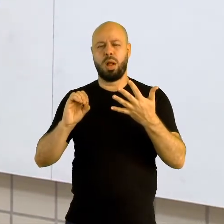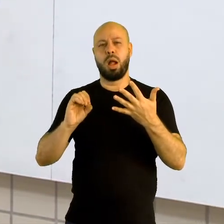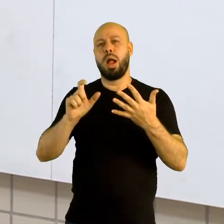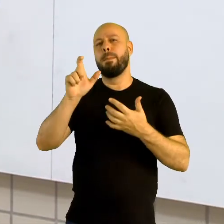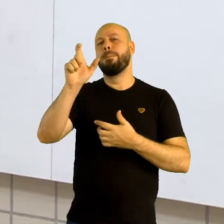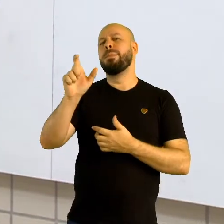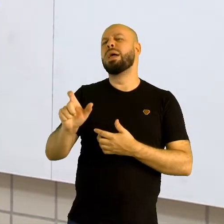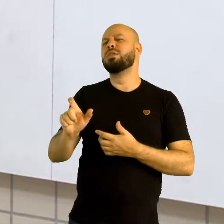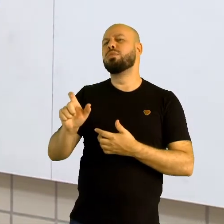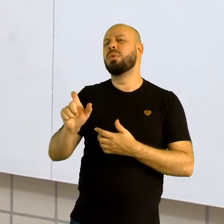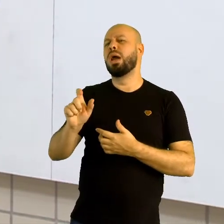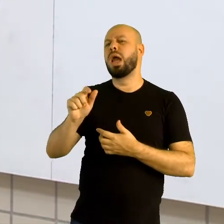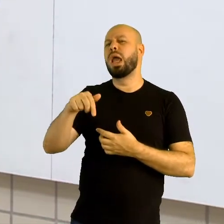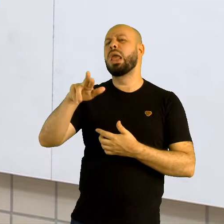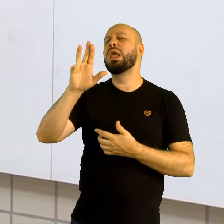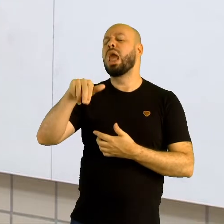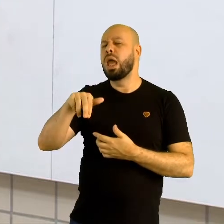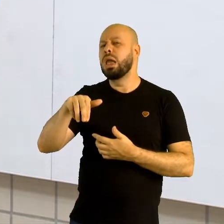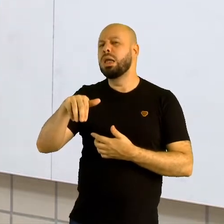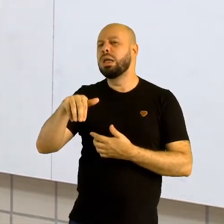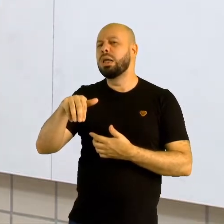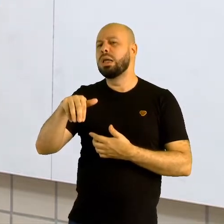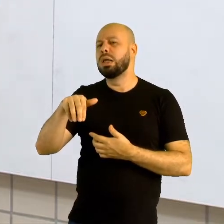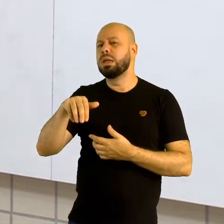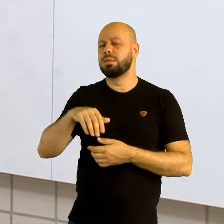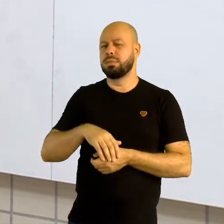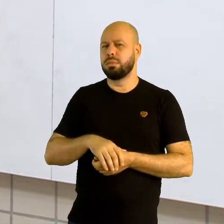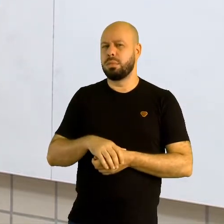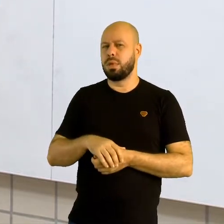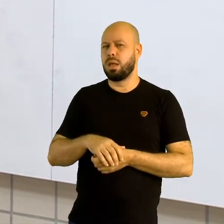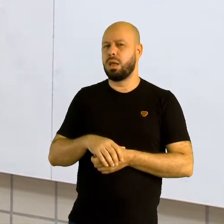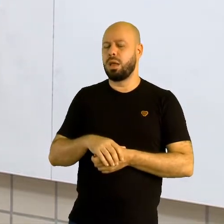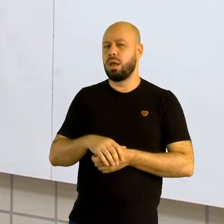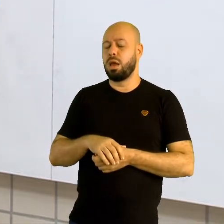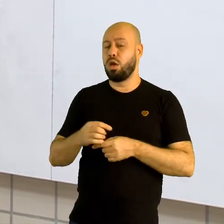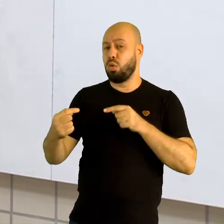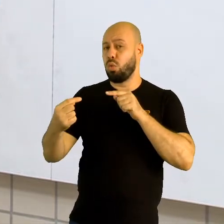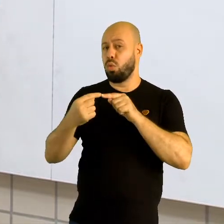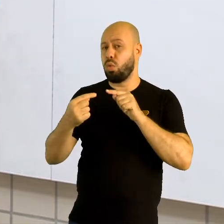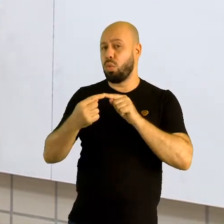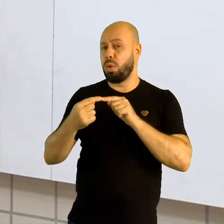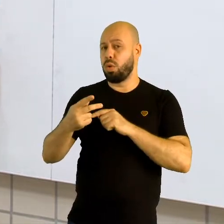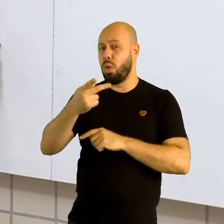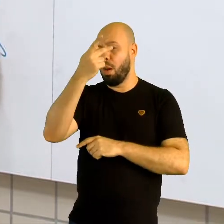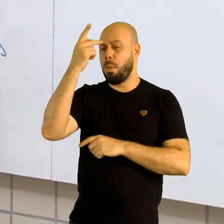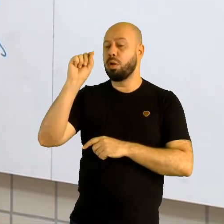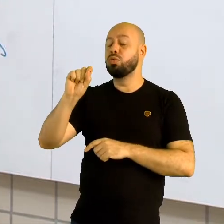pessoas, relativo com pessoas.